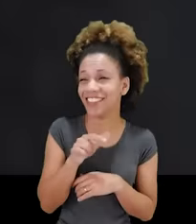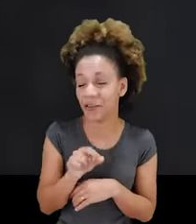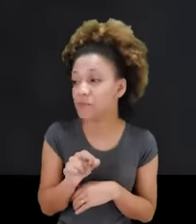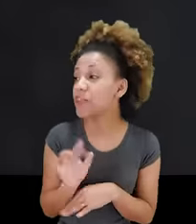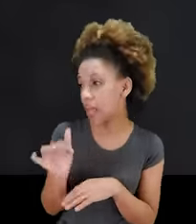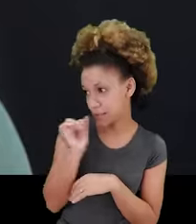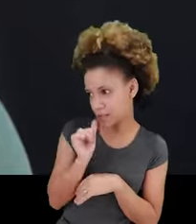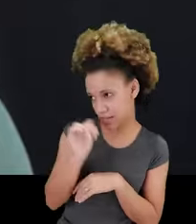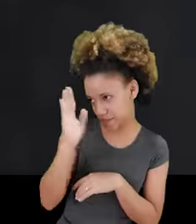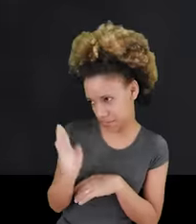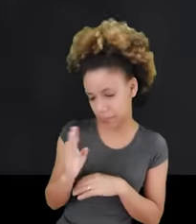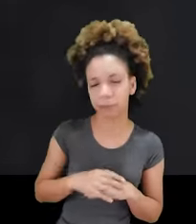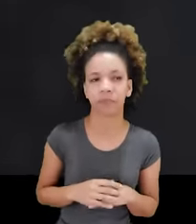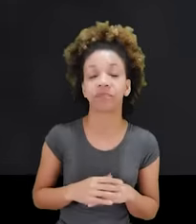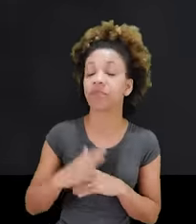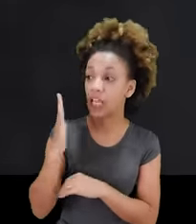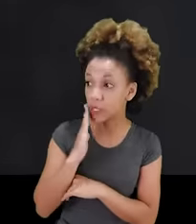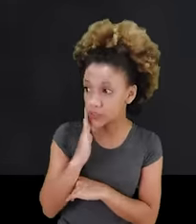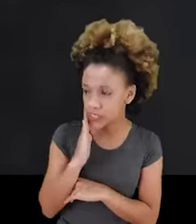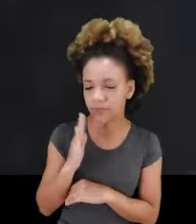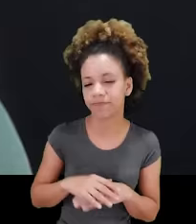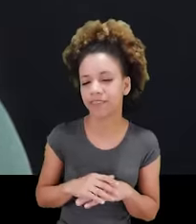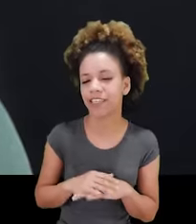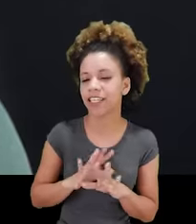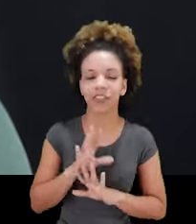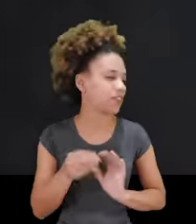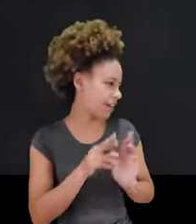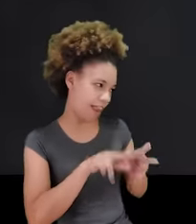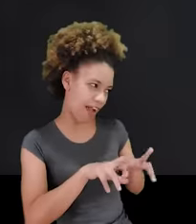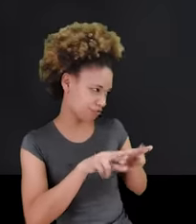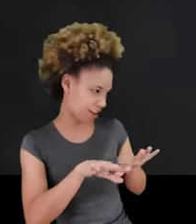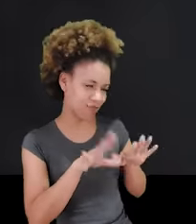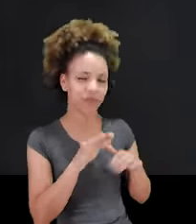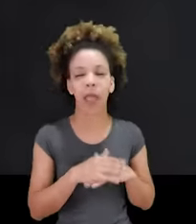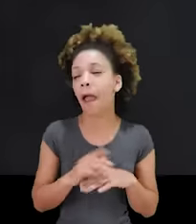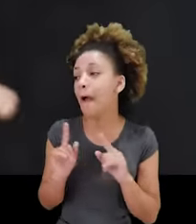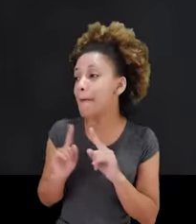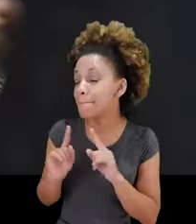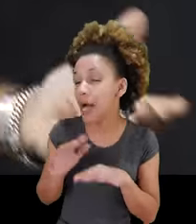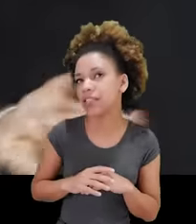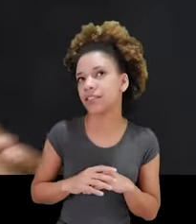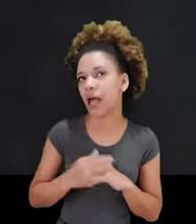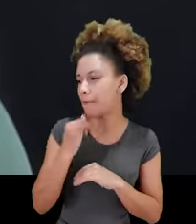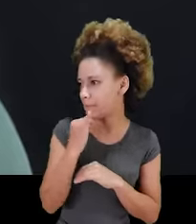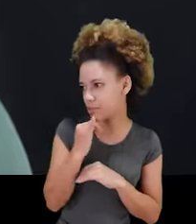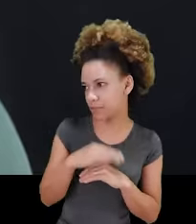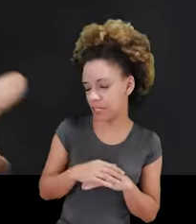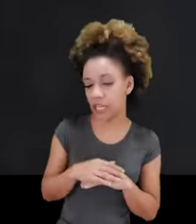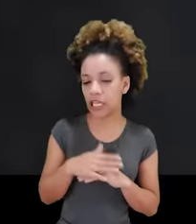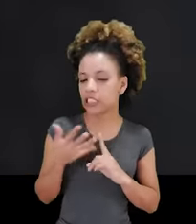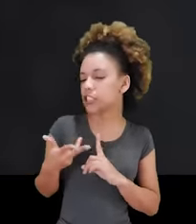As mulheres brasileiras. Sim. Lá está. Eu sei que há nem todas as mulheres. Relaxa. Mas há esta coisa da mulher brasileira é muito...